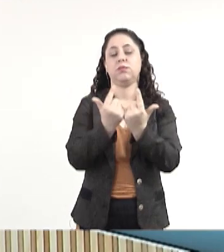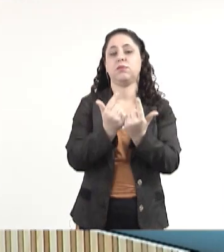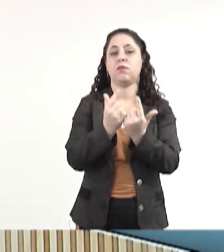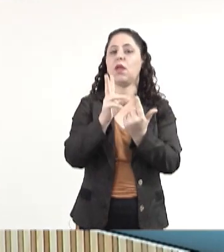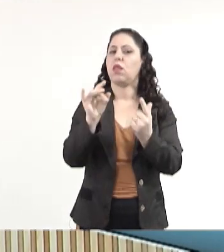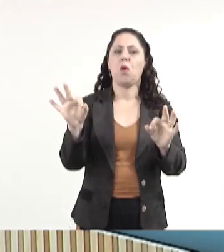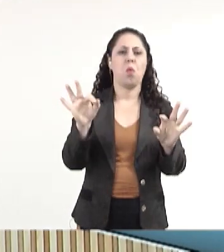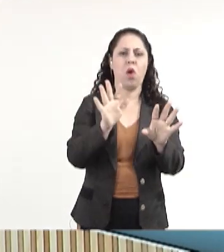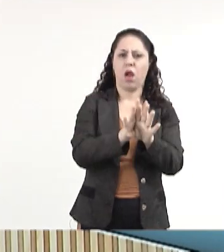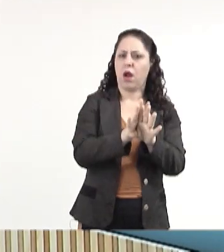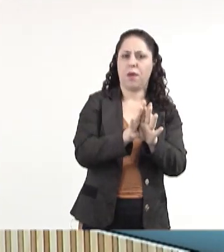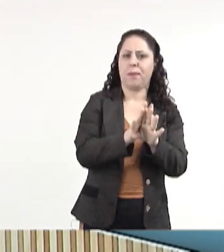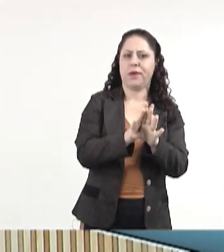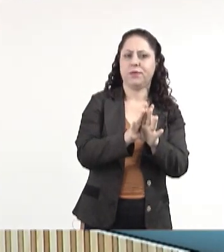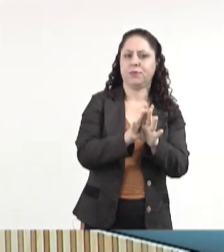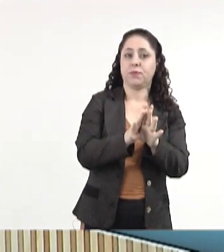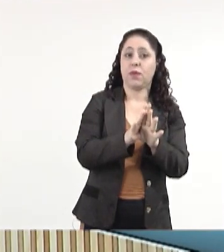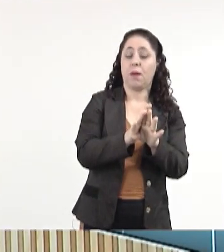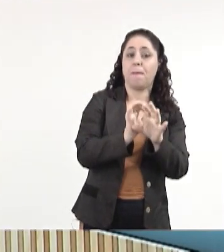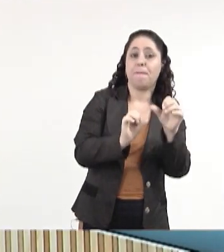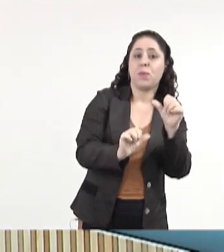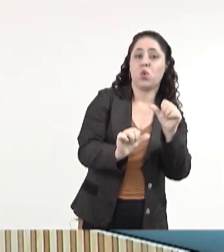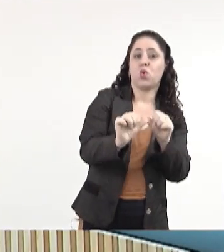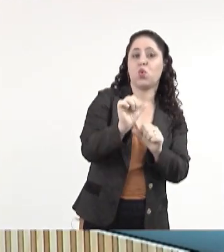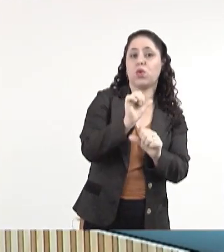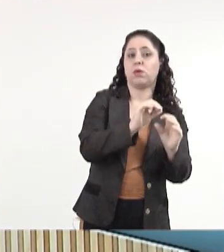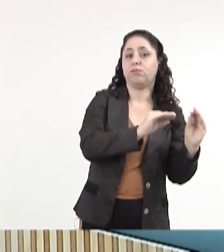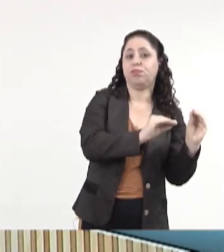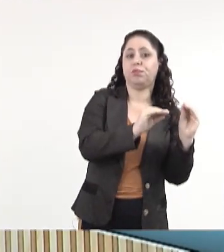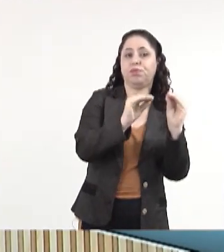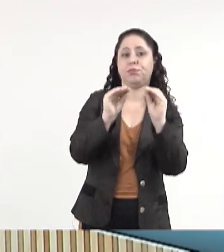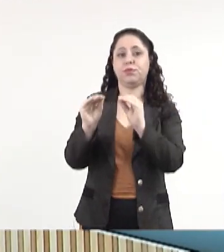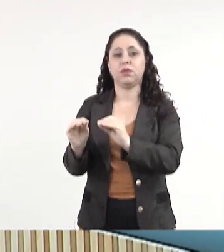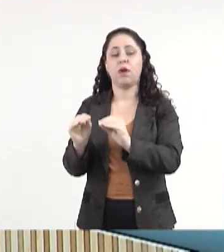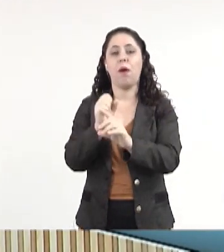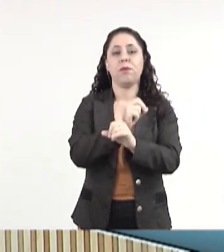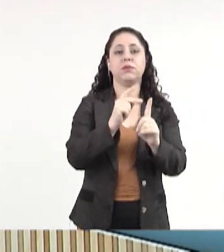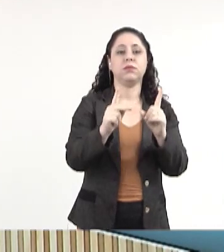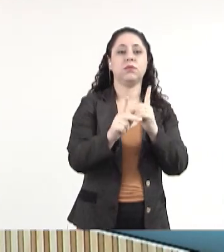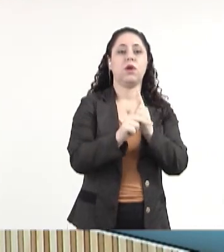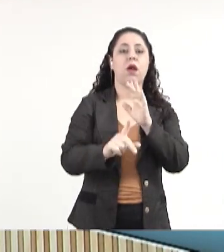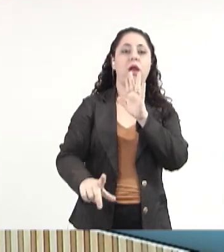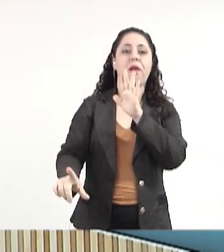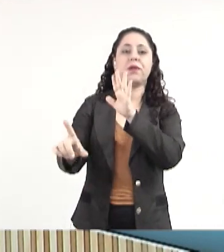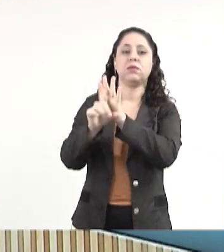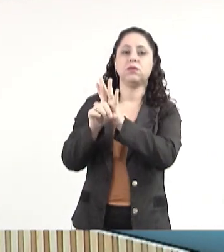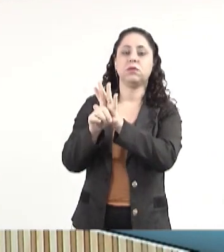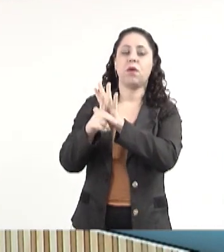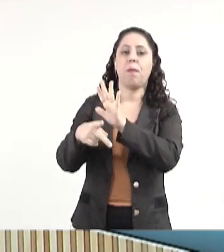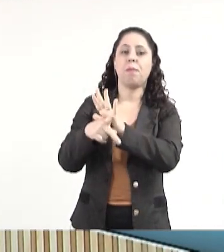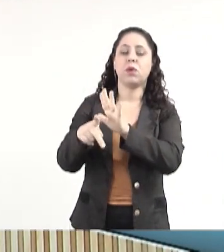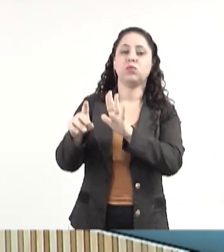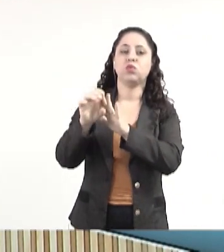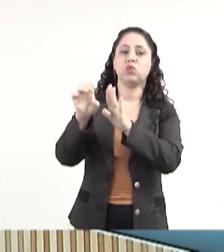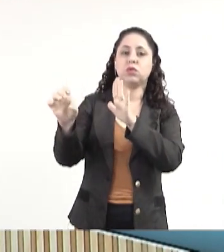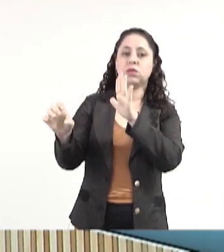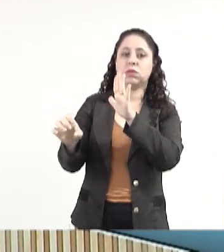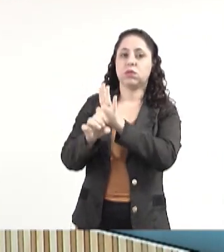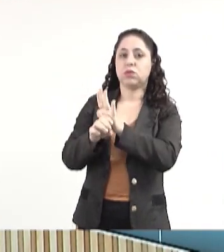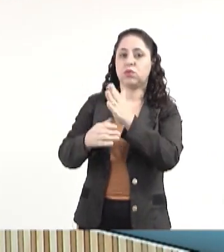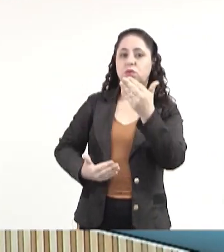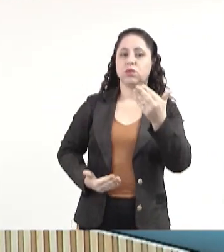Legislativa? Não acabar com o auxílio invalidez, mas transferi-lo do regime de previdência para a legislação sobre o Estatuto